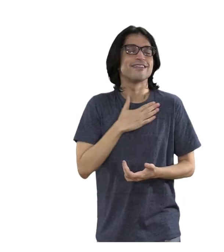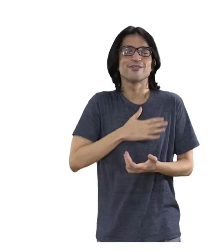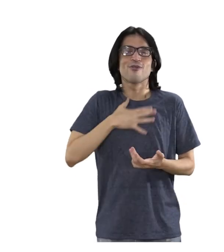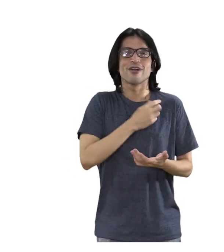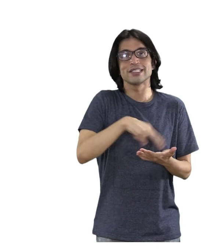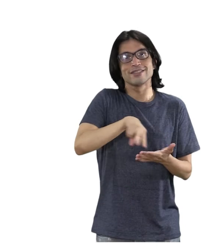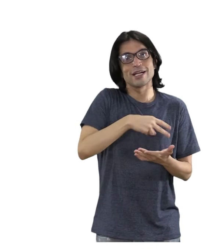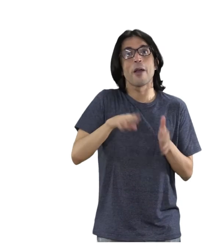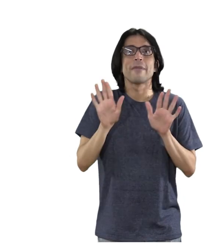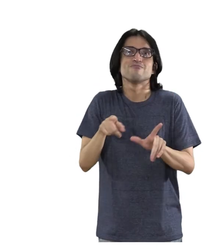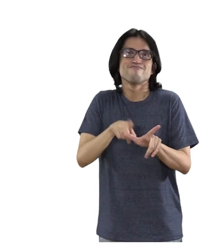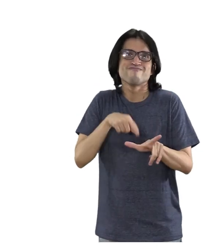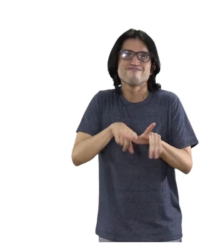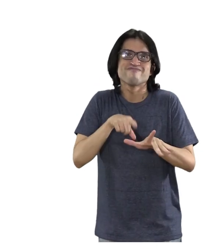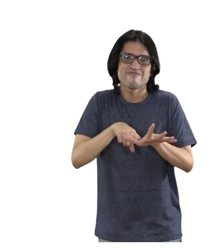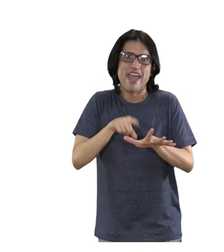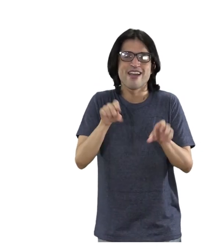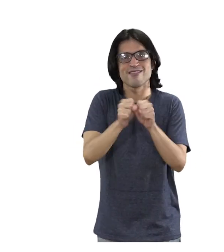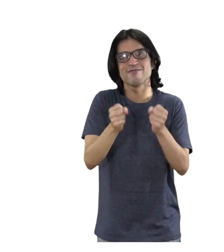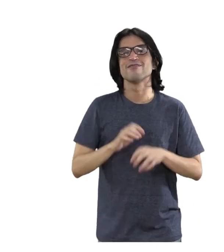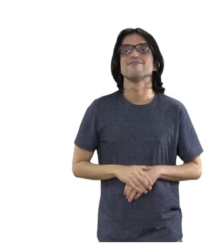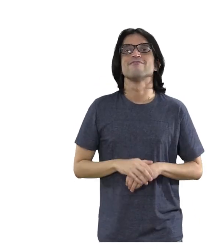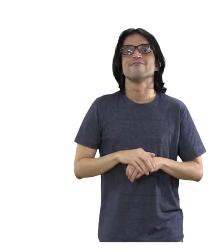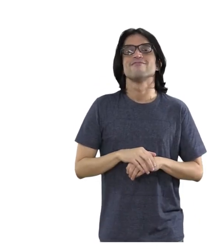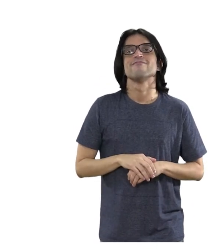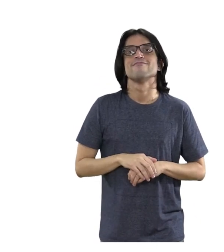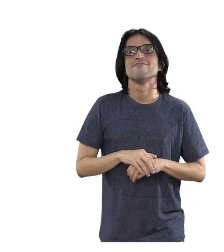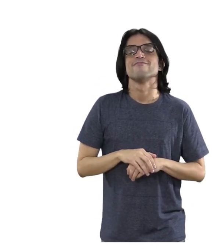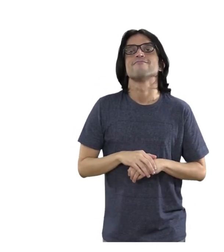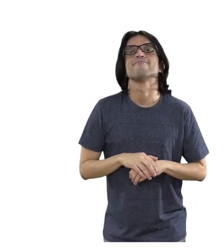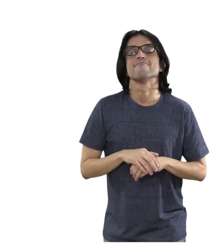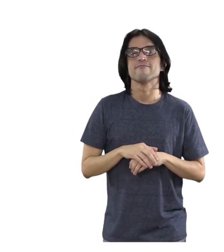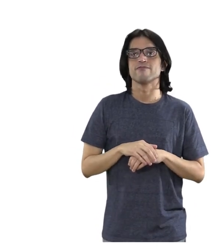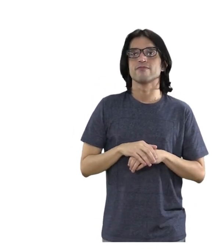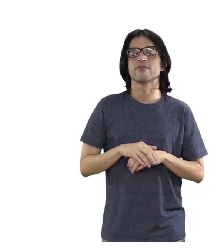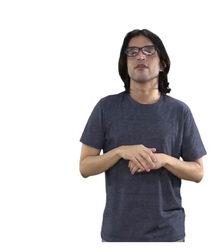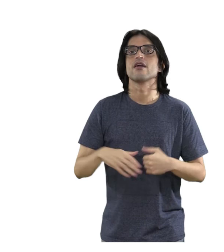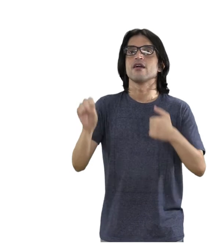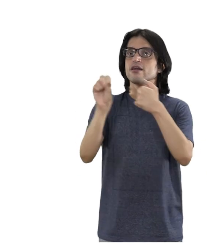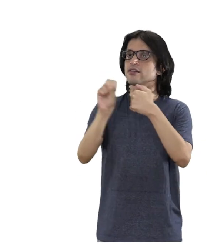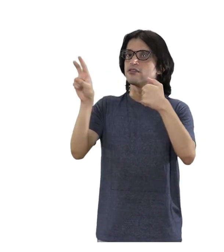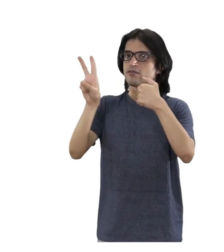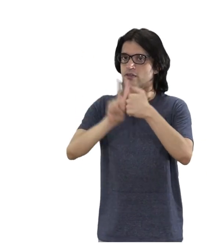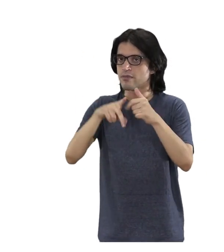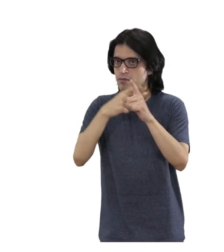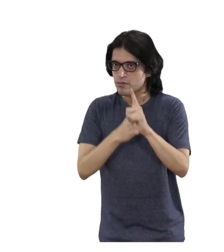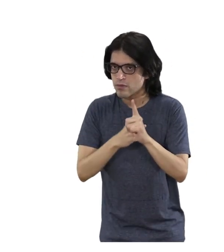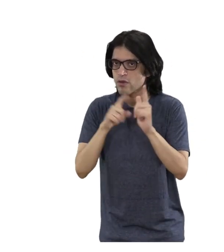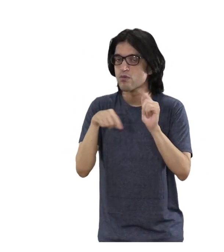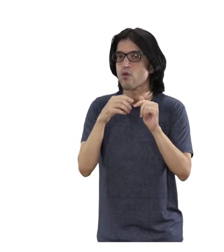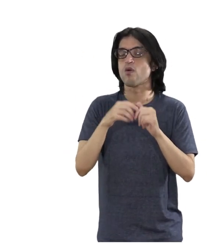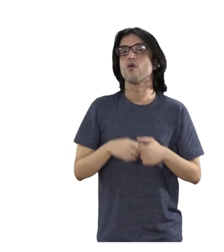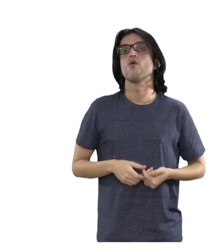Rosana não queira, ela vai à apresentação. Subordinada adverbial